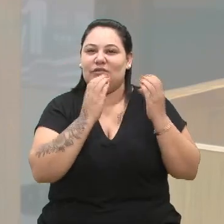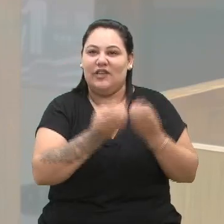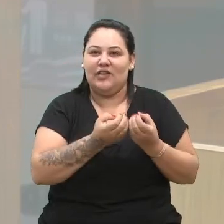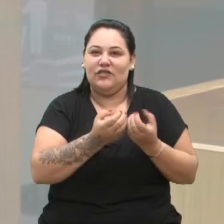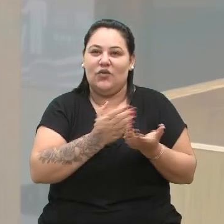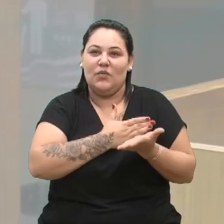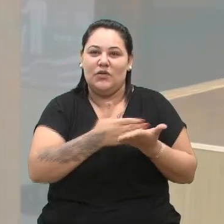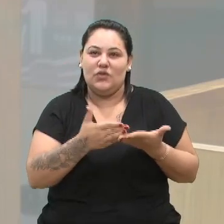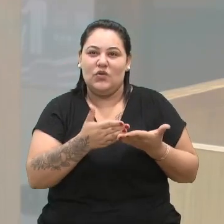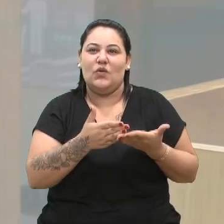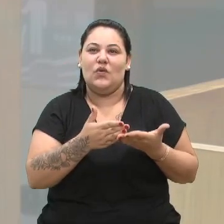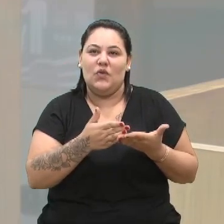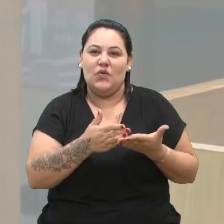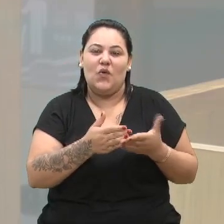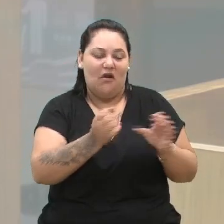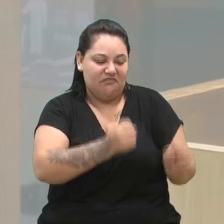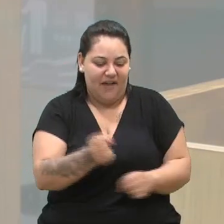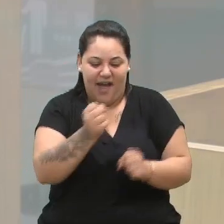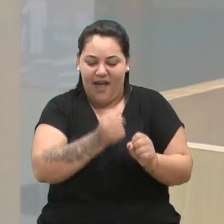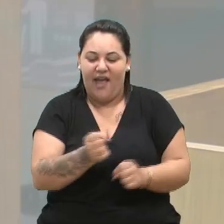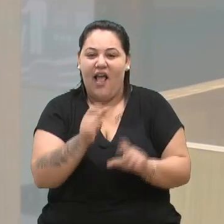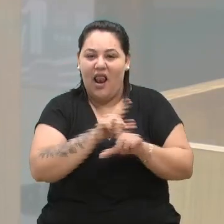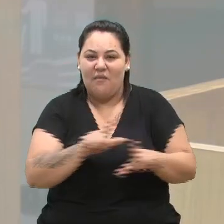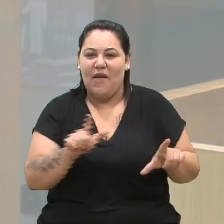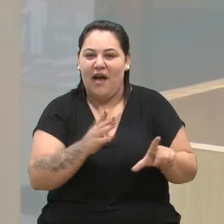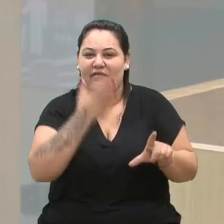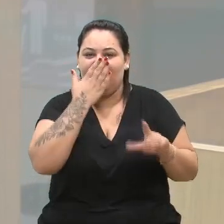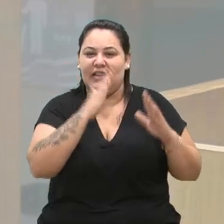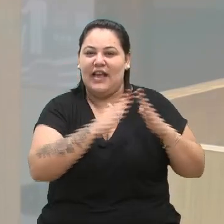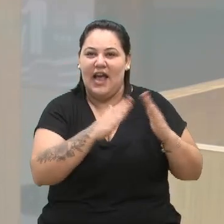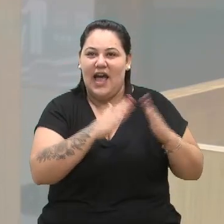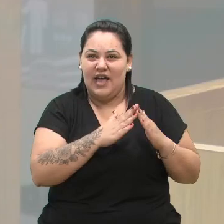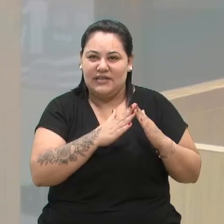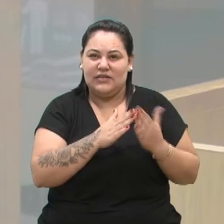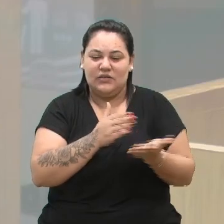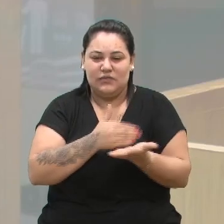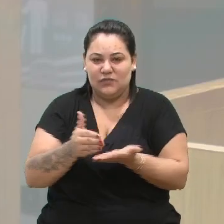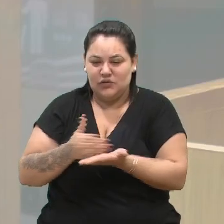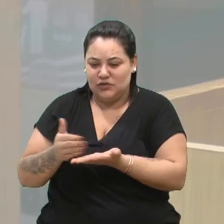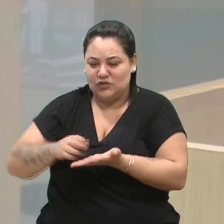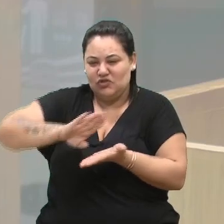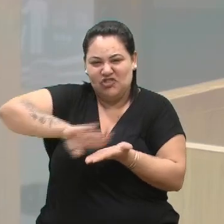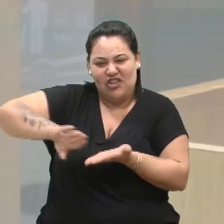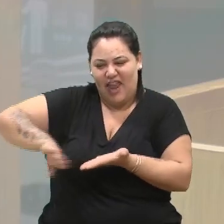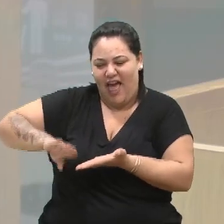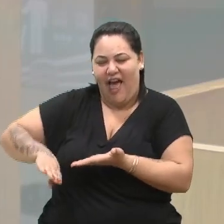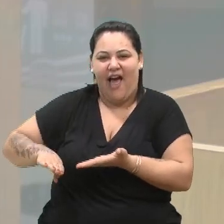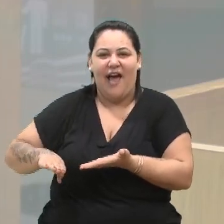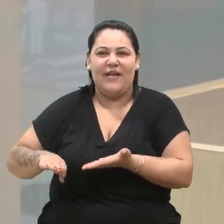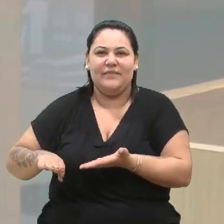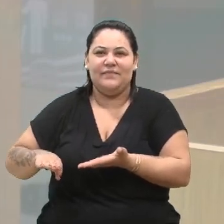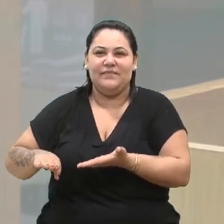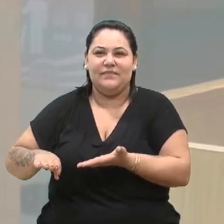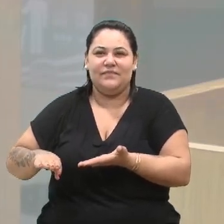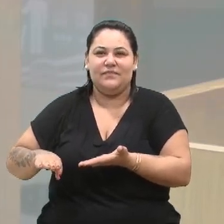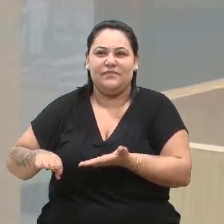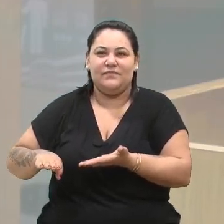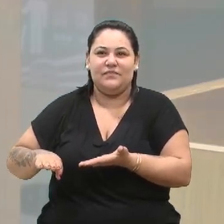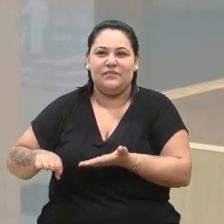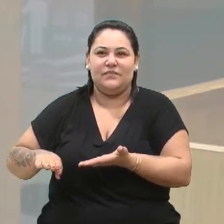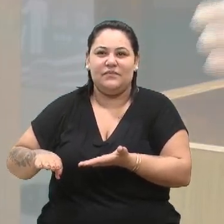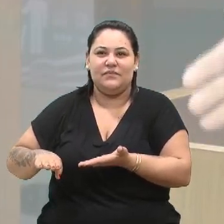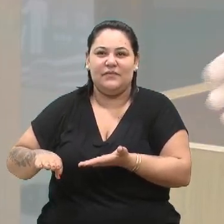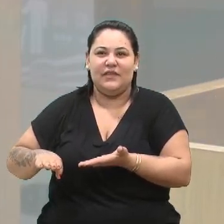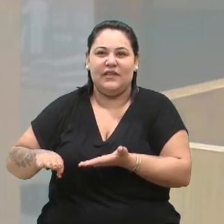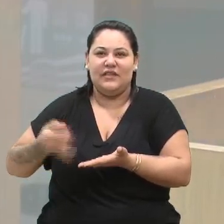a comunidade começou a varrer a frente da casa, começou a tirar os vasos de flor para fora,